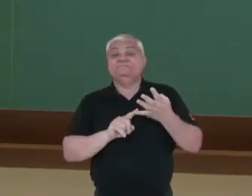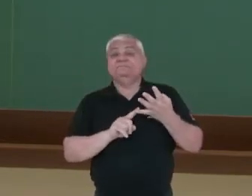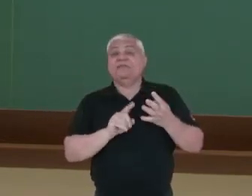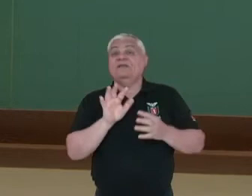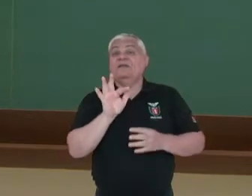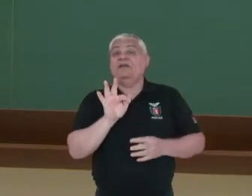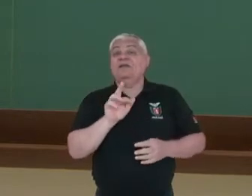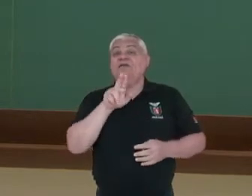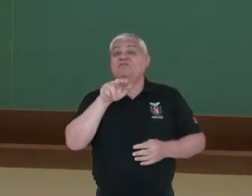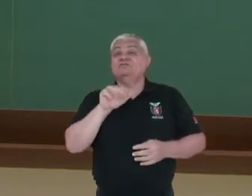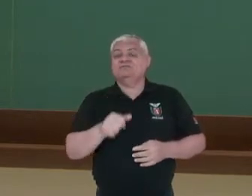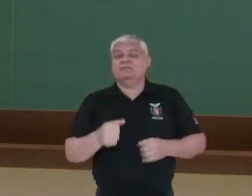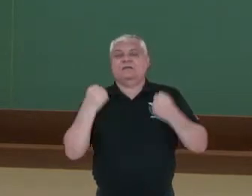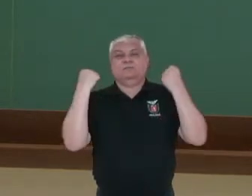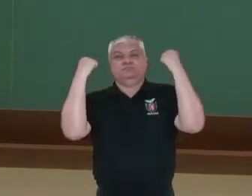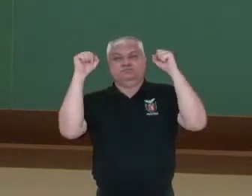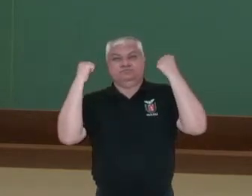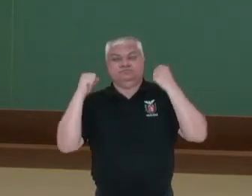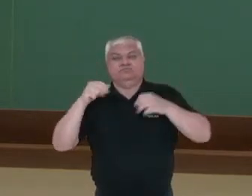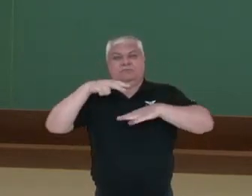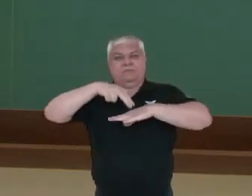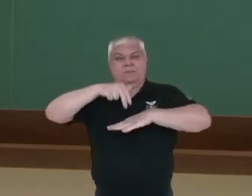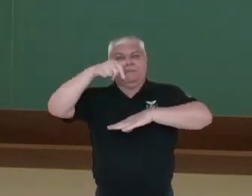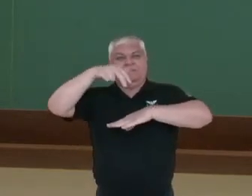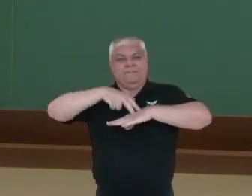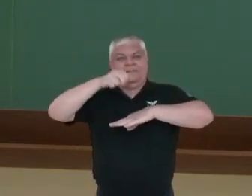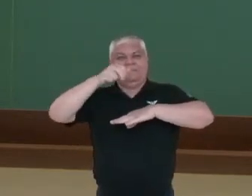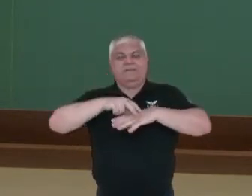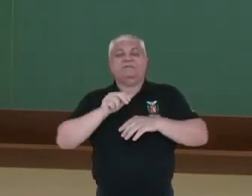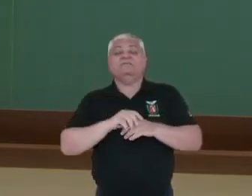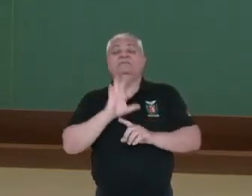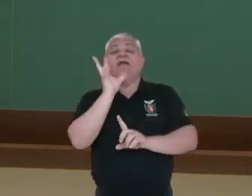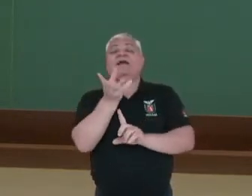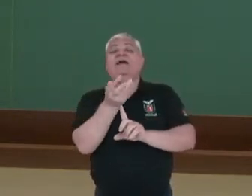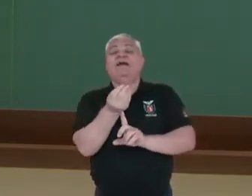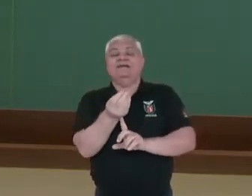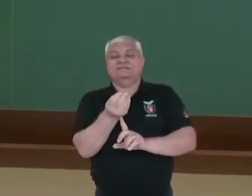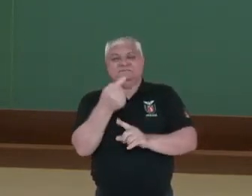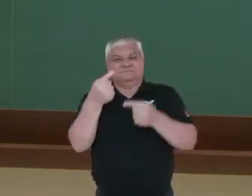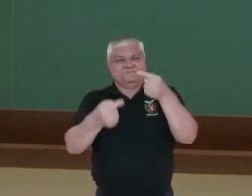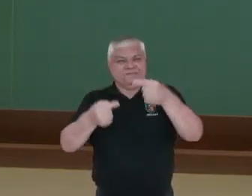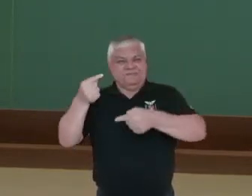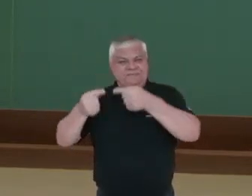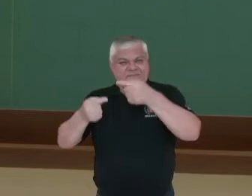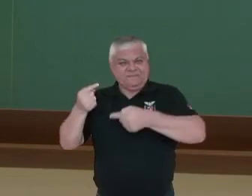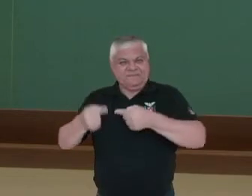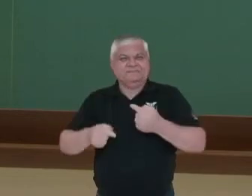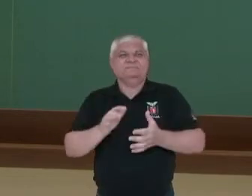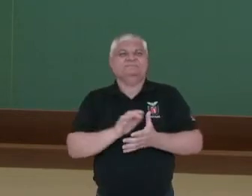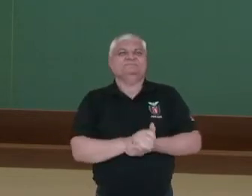peça nós fizemos um exercício o skar é que essa de competição